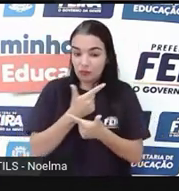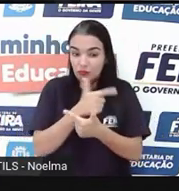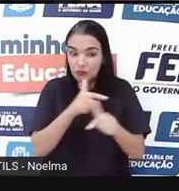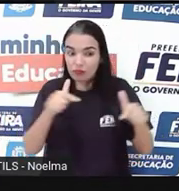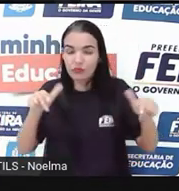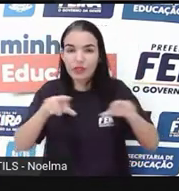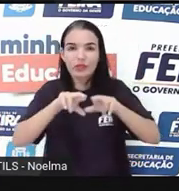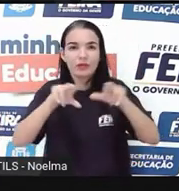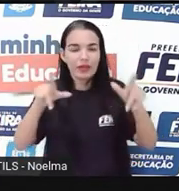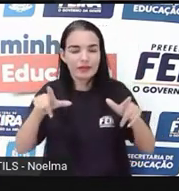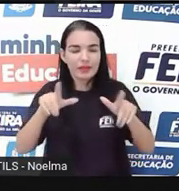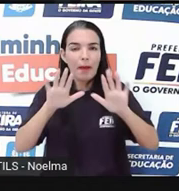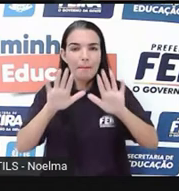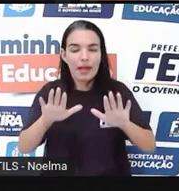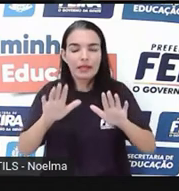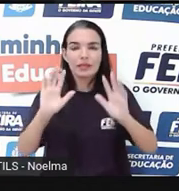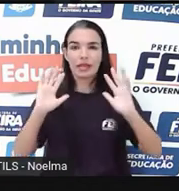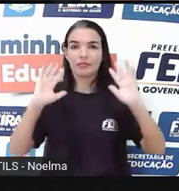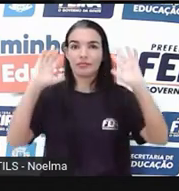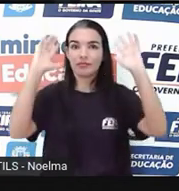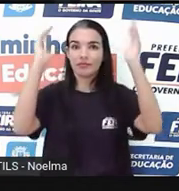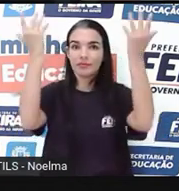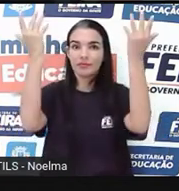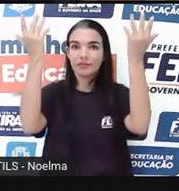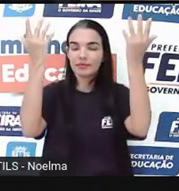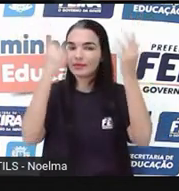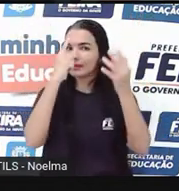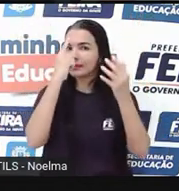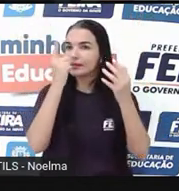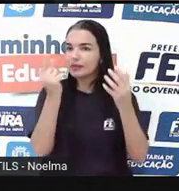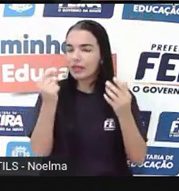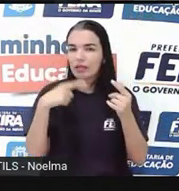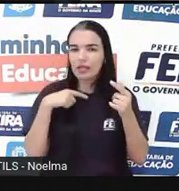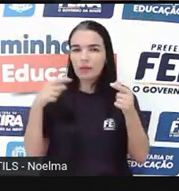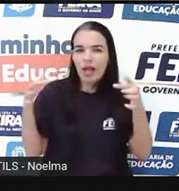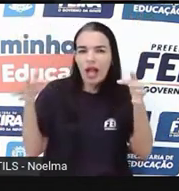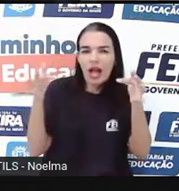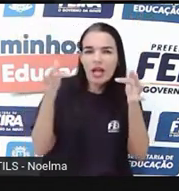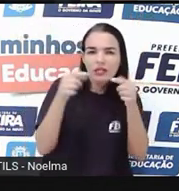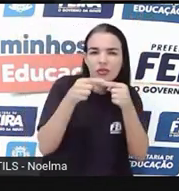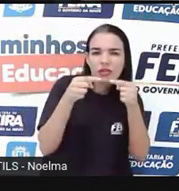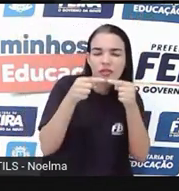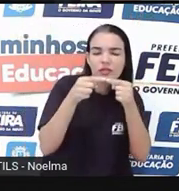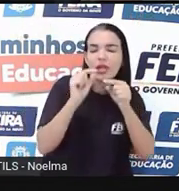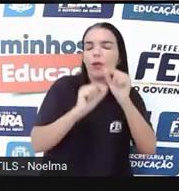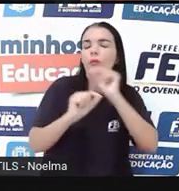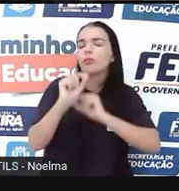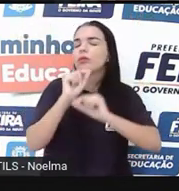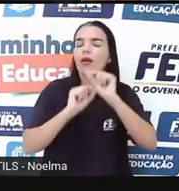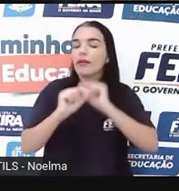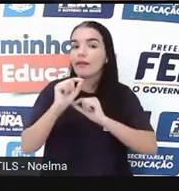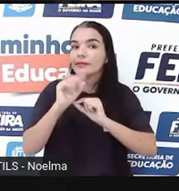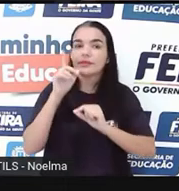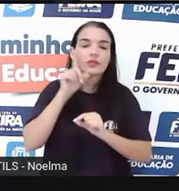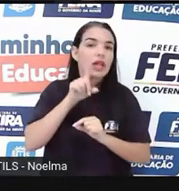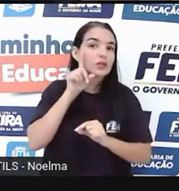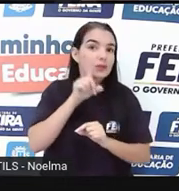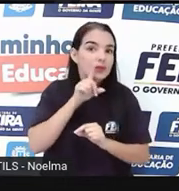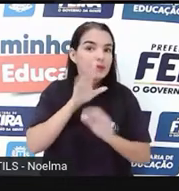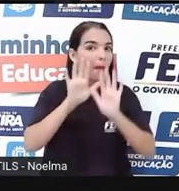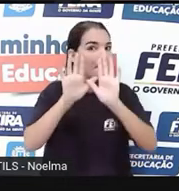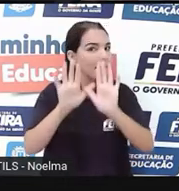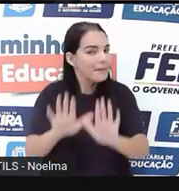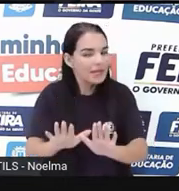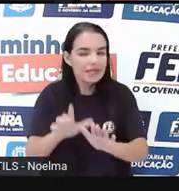a gente sempre associa esta festividade aos Estados Unidos, não é verdade? Mas só que não foi lá que tudo começou, foi